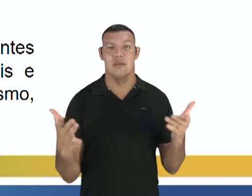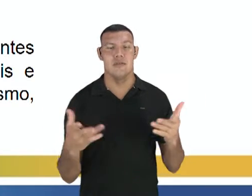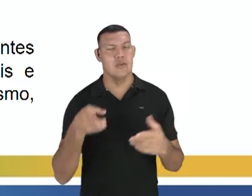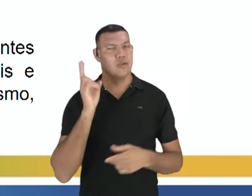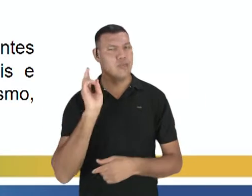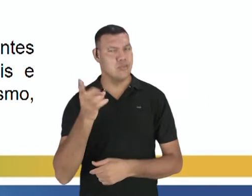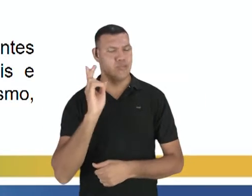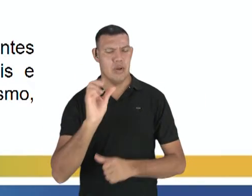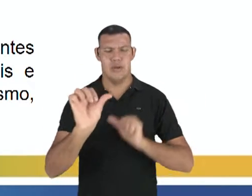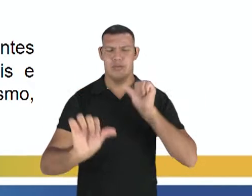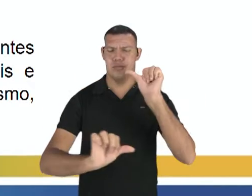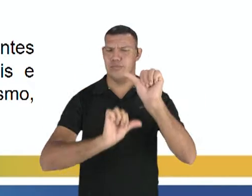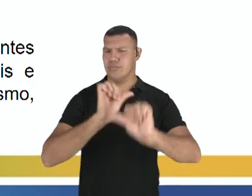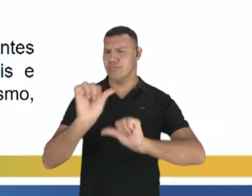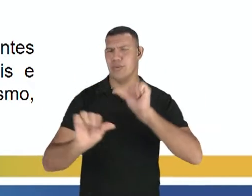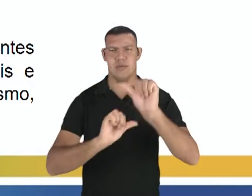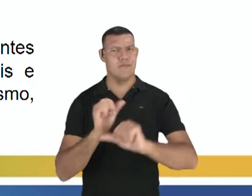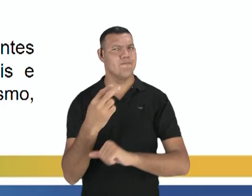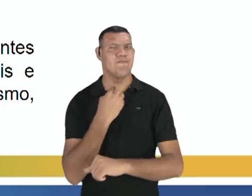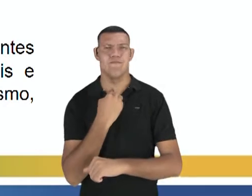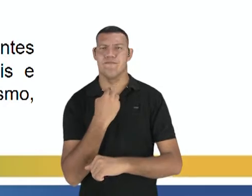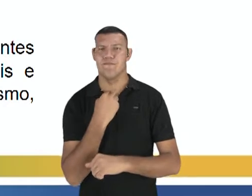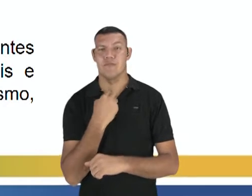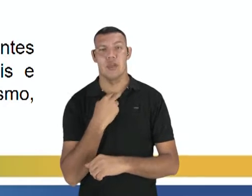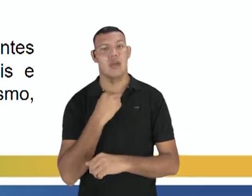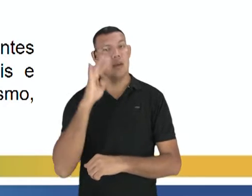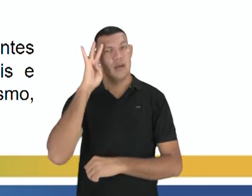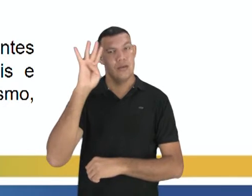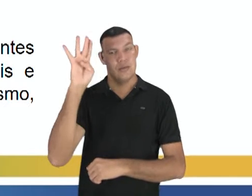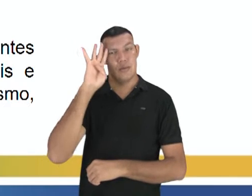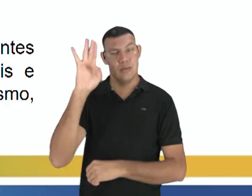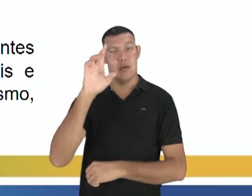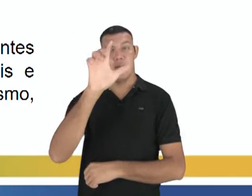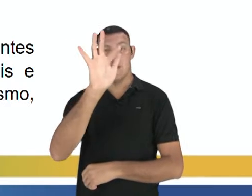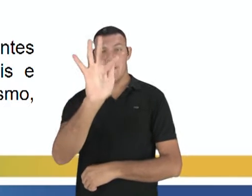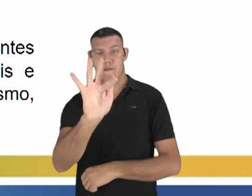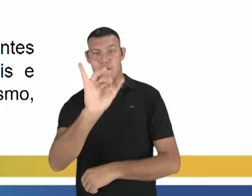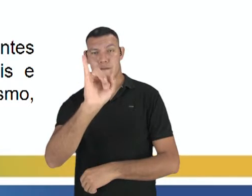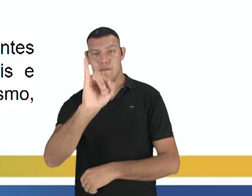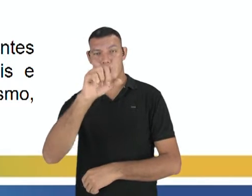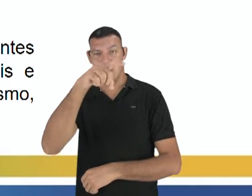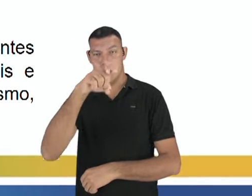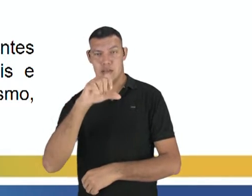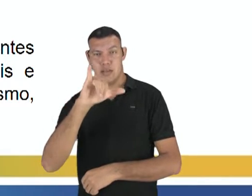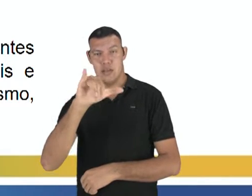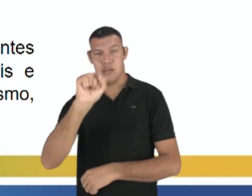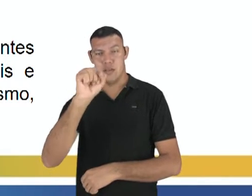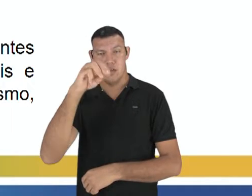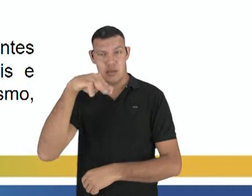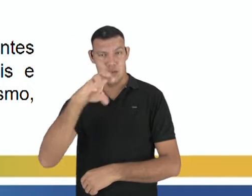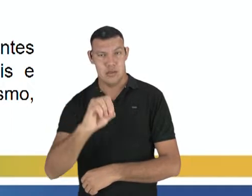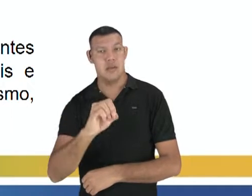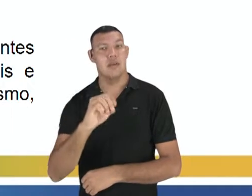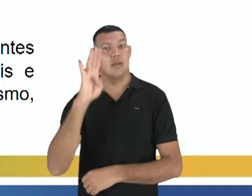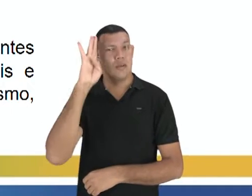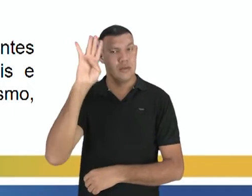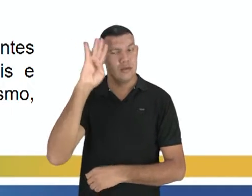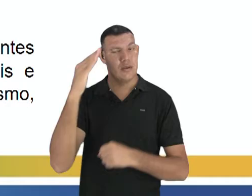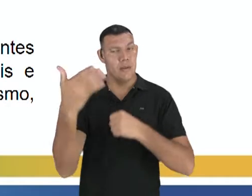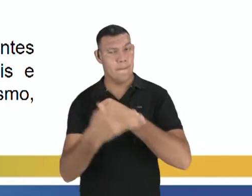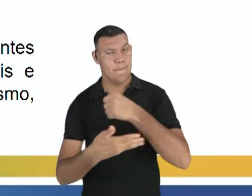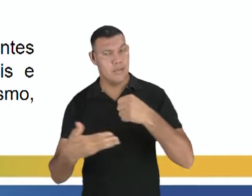ao longo dos tempos. A teoria do fixismo. Hoje, sabemos que essas teorias, né, baseadas na